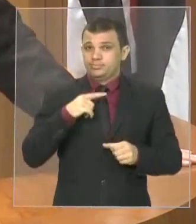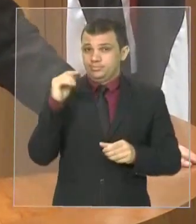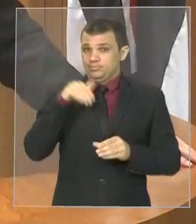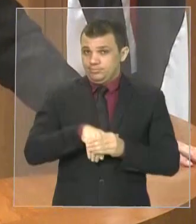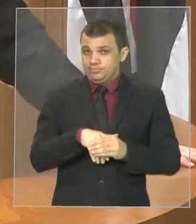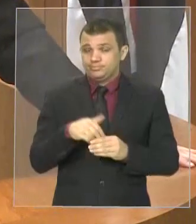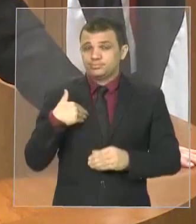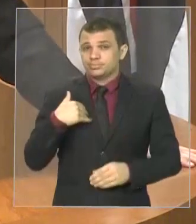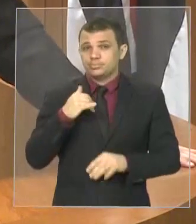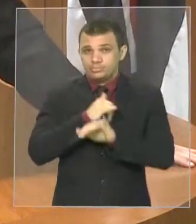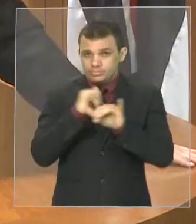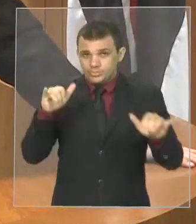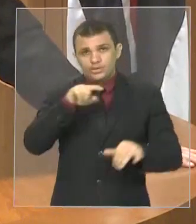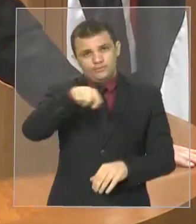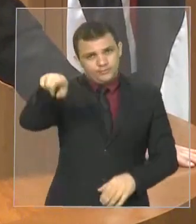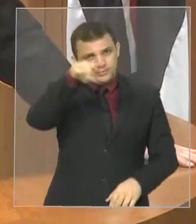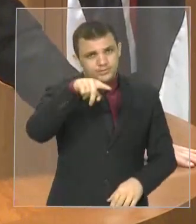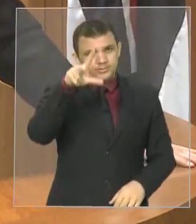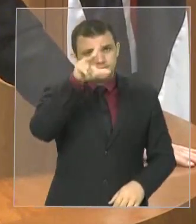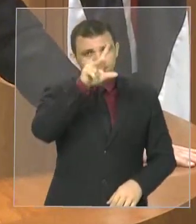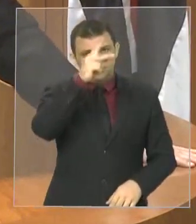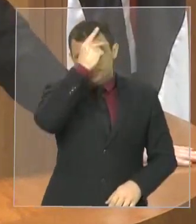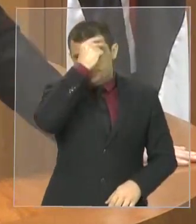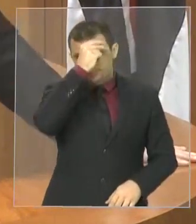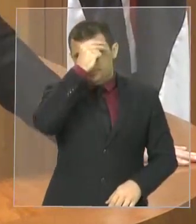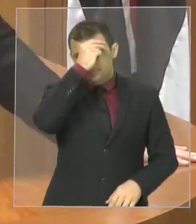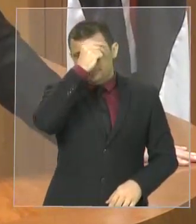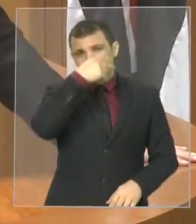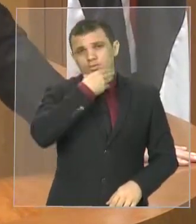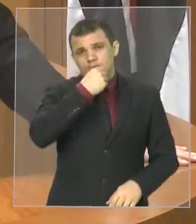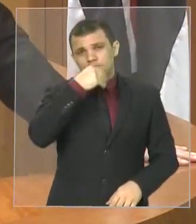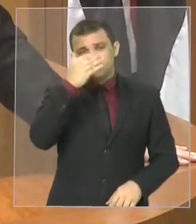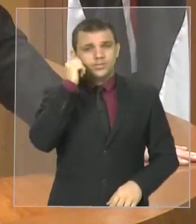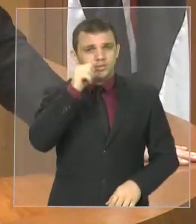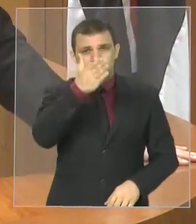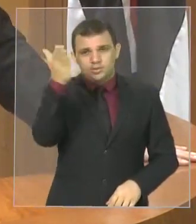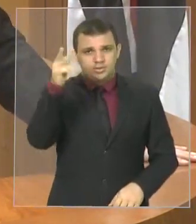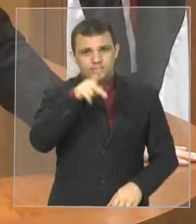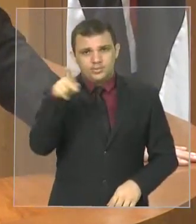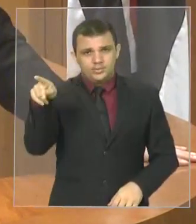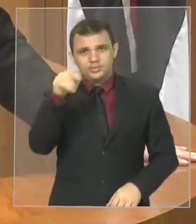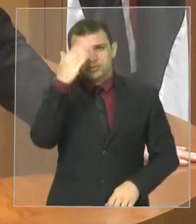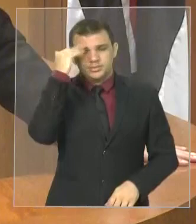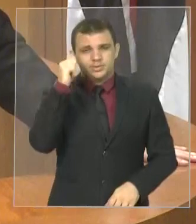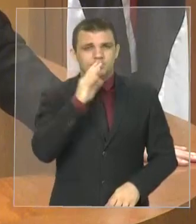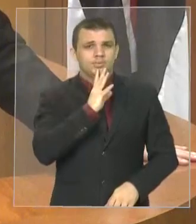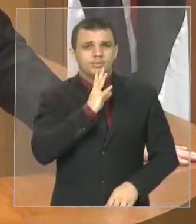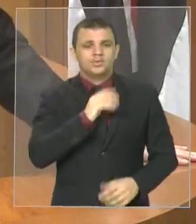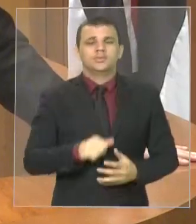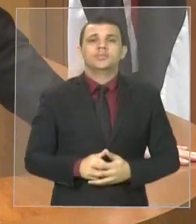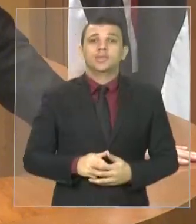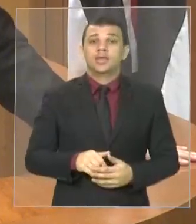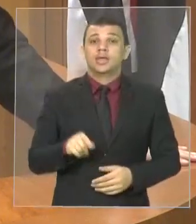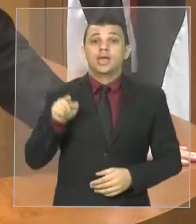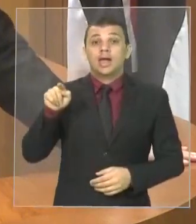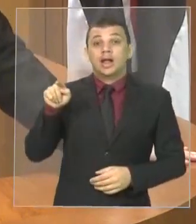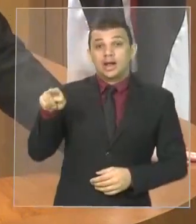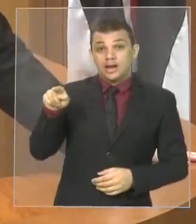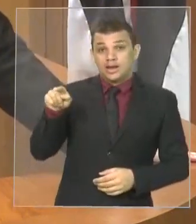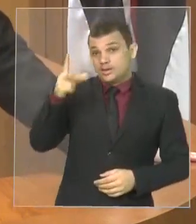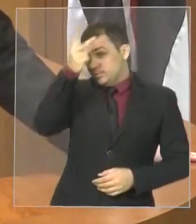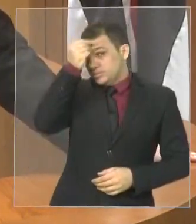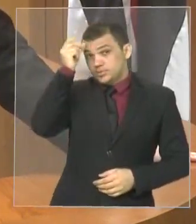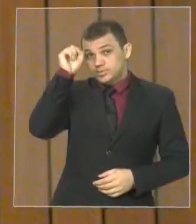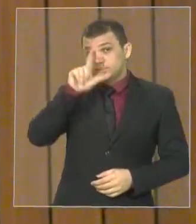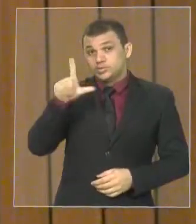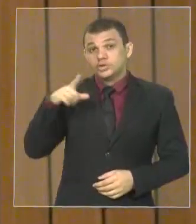senhores, vocês mais do que ninguém sabem disso. A Prefeitura de São Luís tem depositado dinheiro em conta do FNDE para